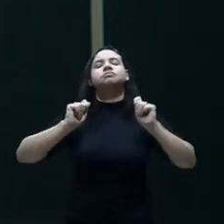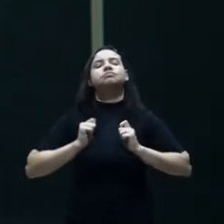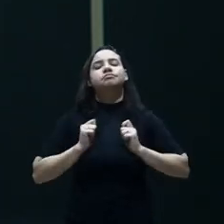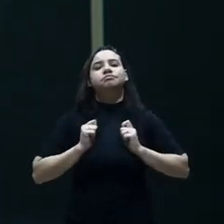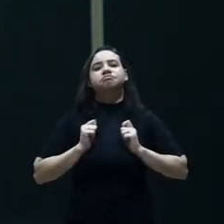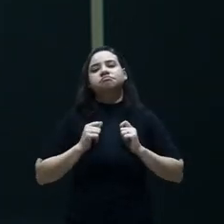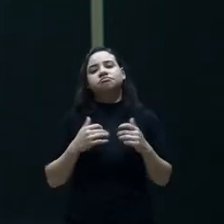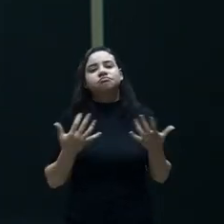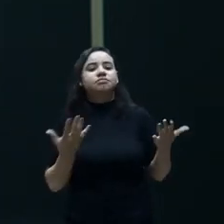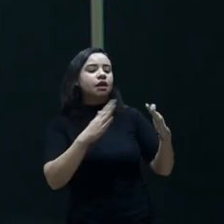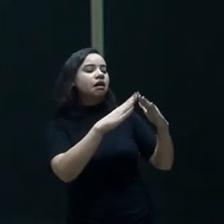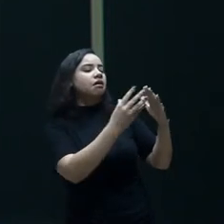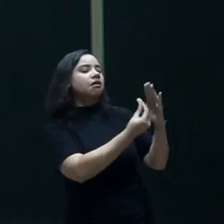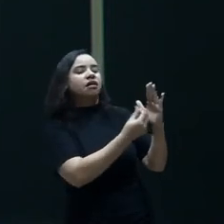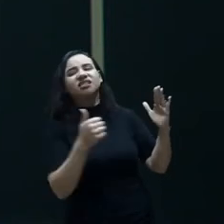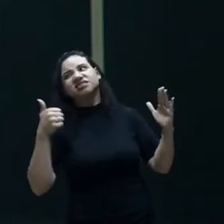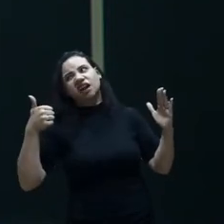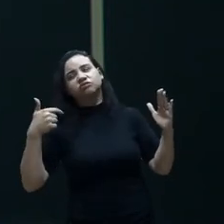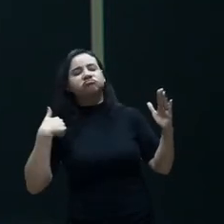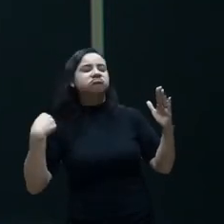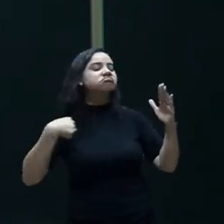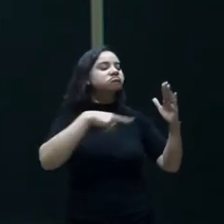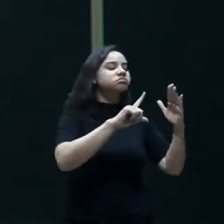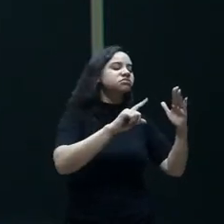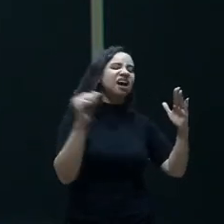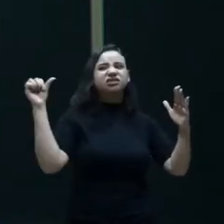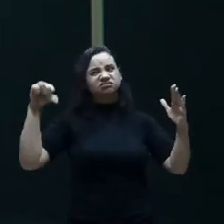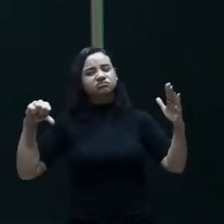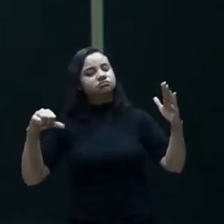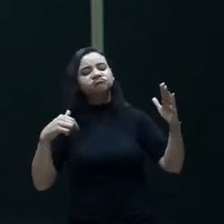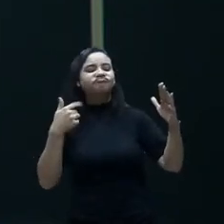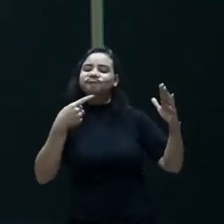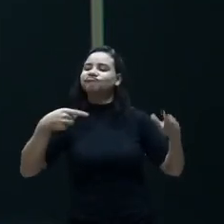Se der, a gente vai, se não der, a gente não vai.